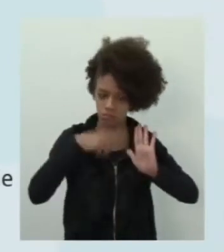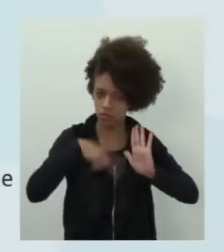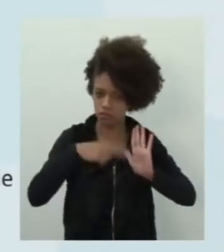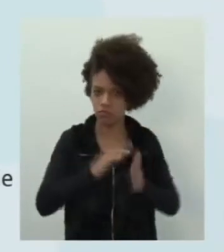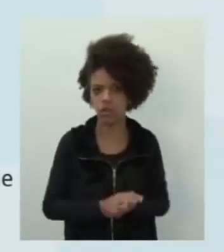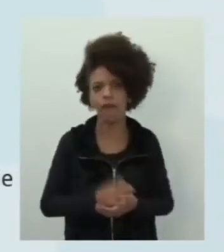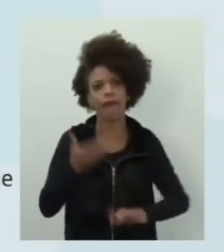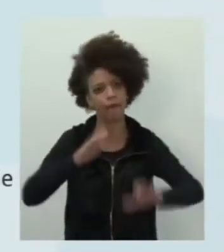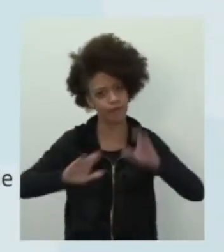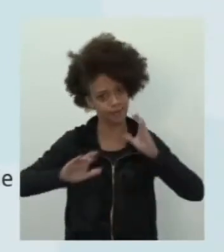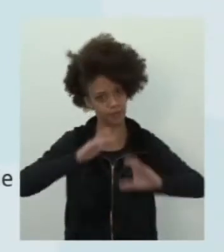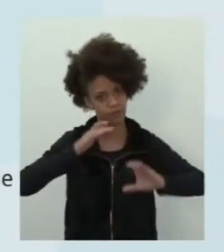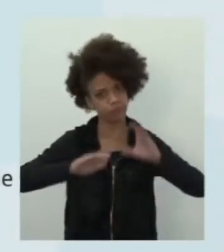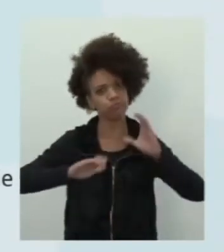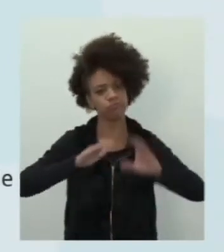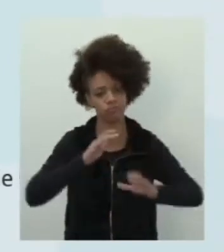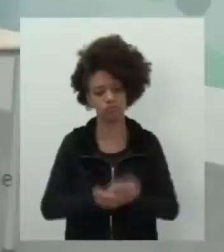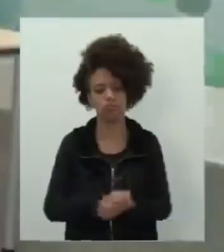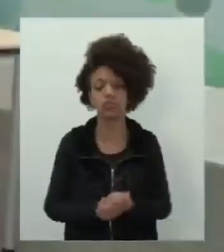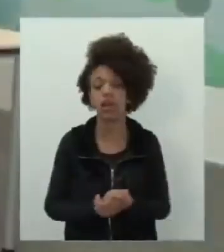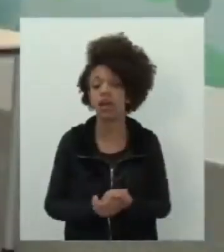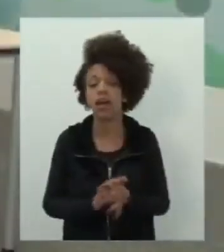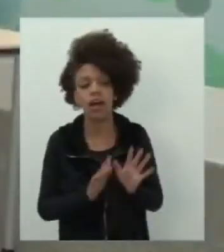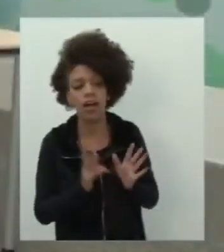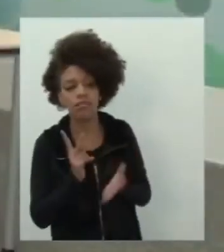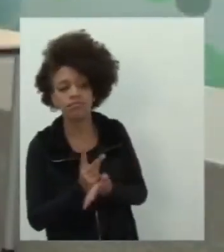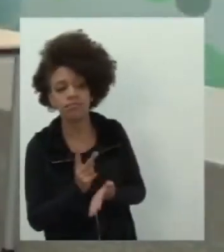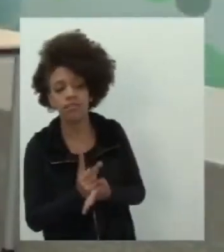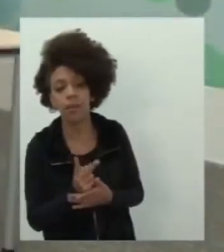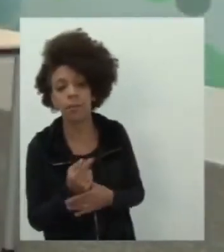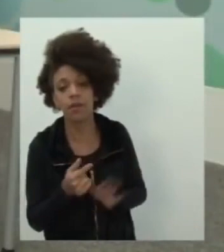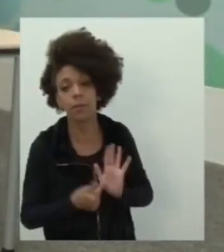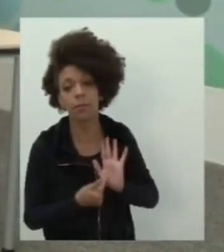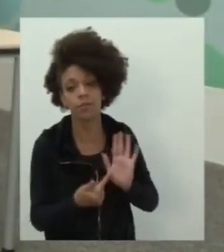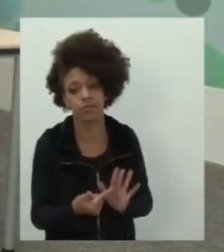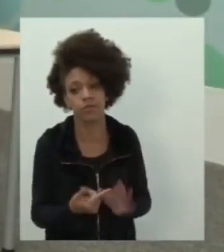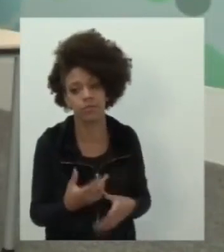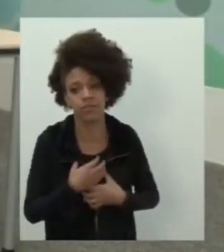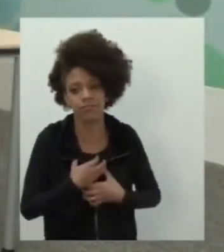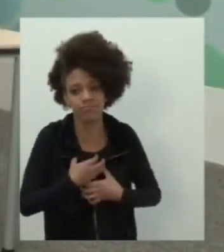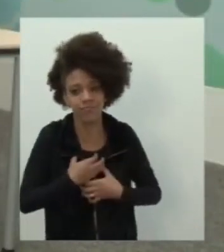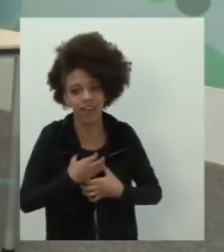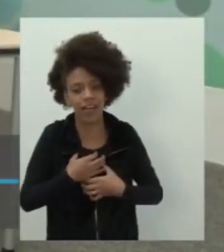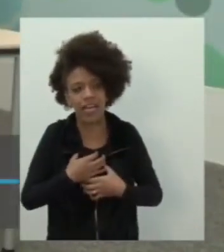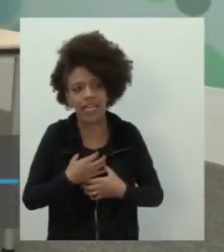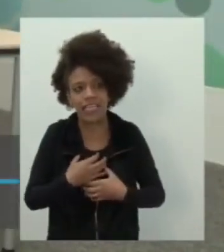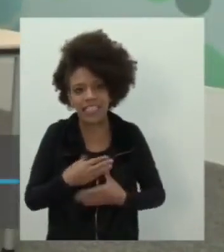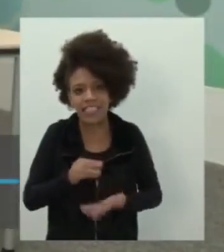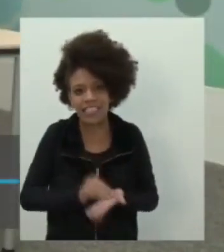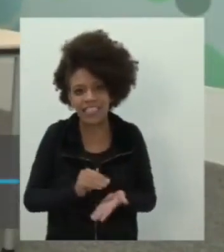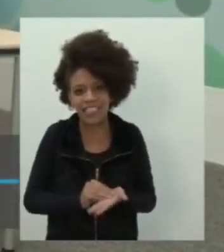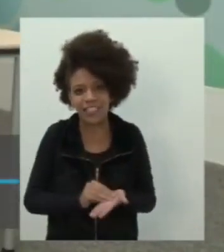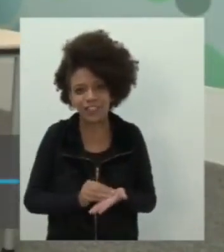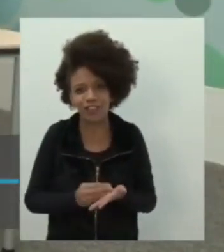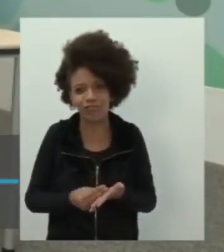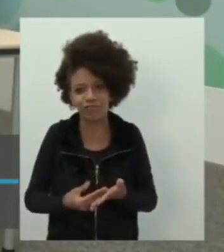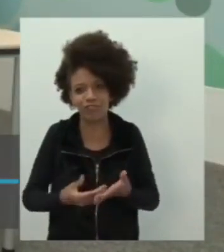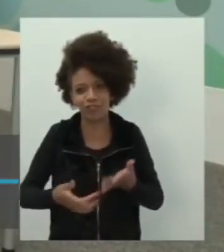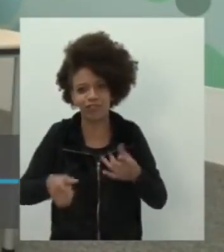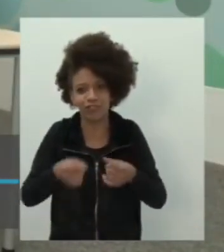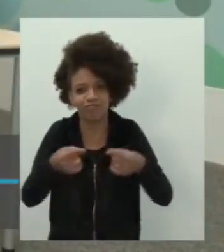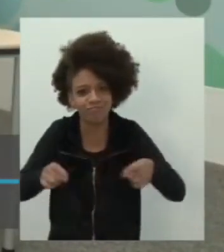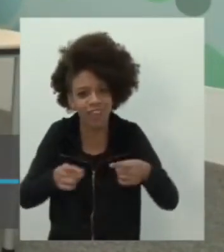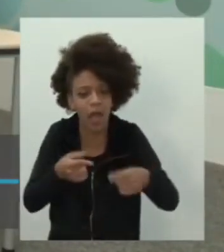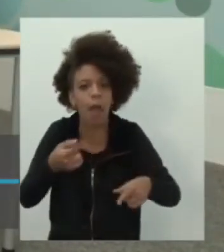era cantado, né, era cantado. Você viu que quando trouxe para a linguagem de hoje, eu tive até uma dificuldade, porque você sente falta Do daquela ritmo, musicalidade. né? Porque